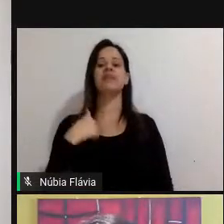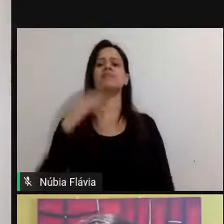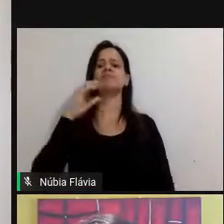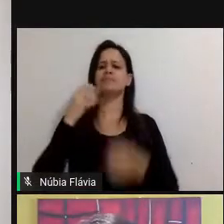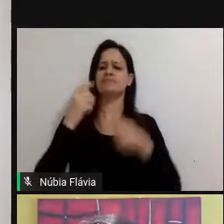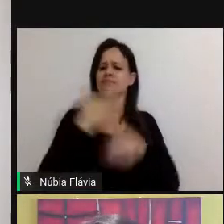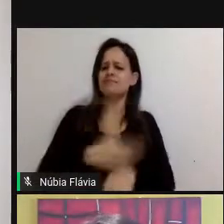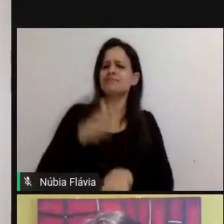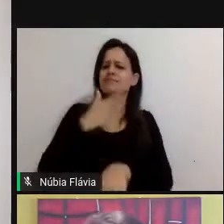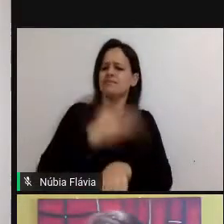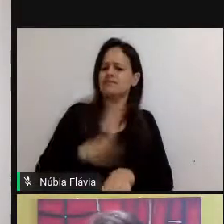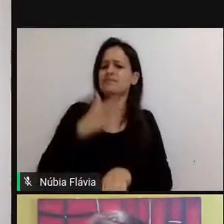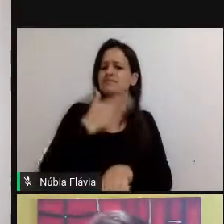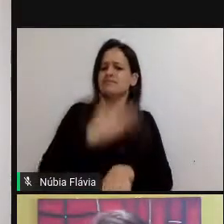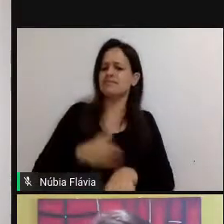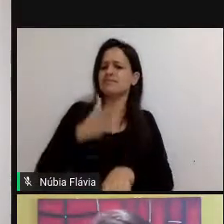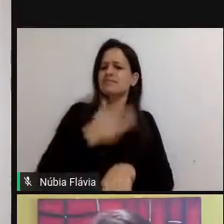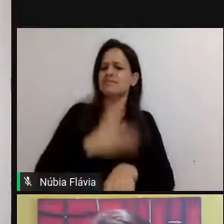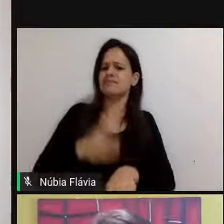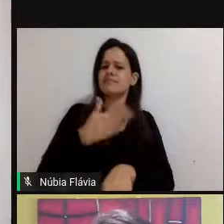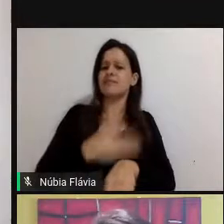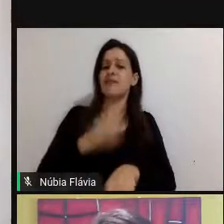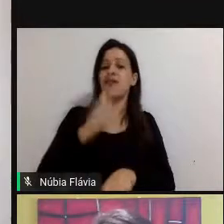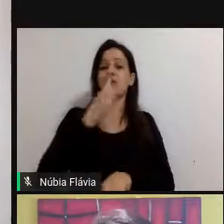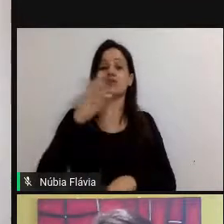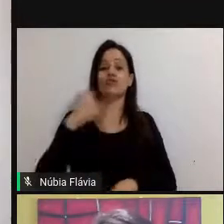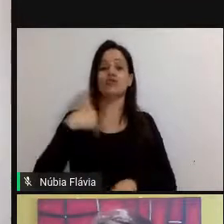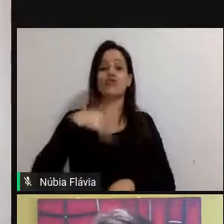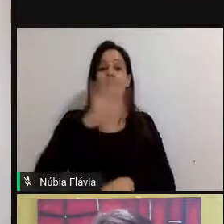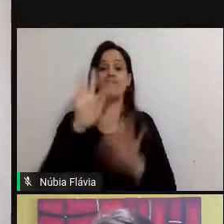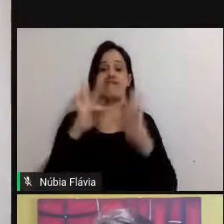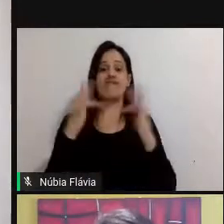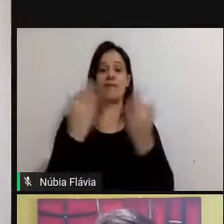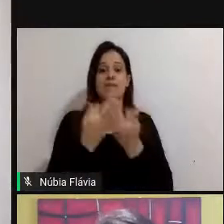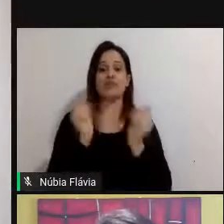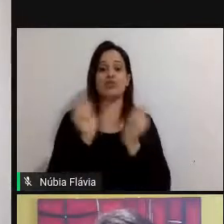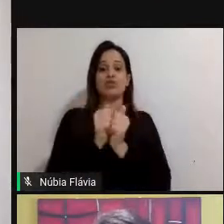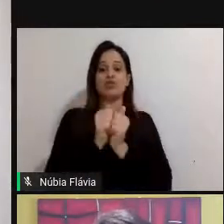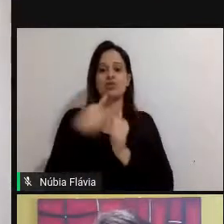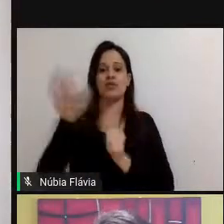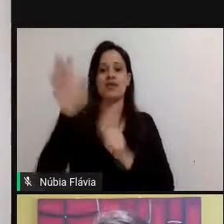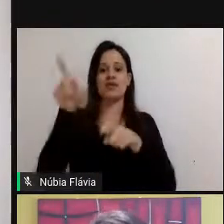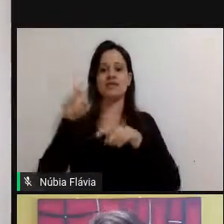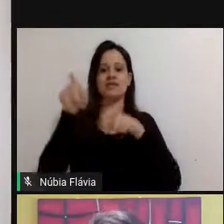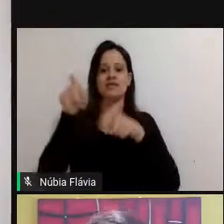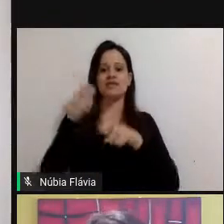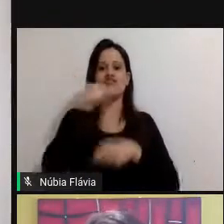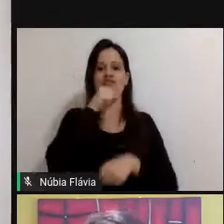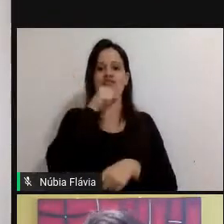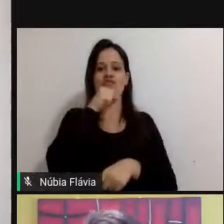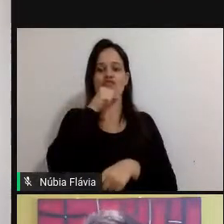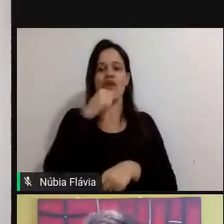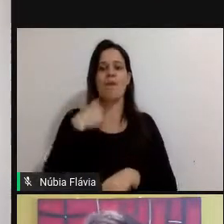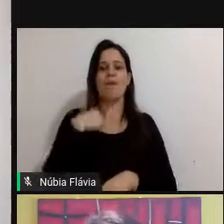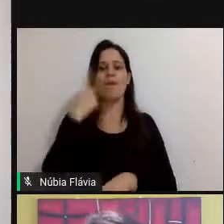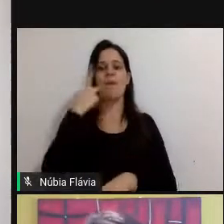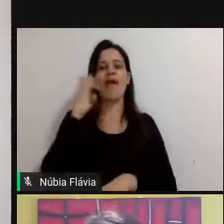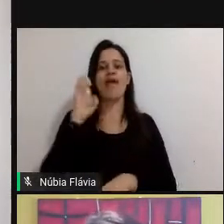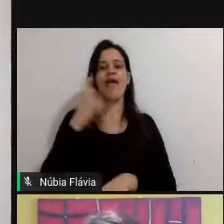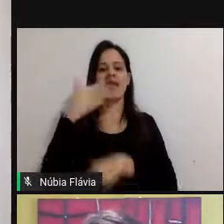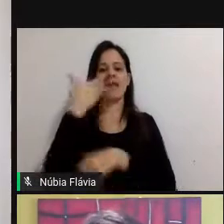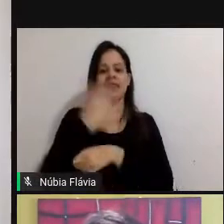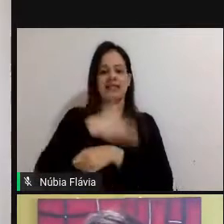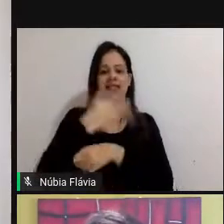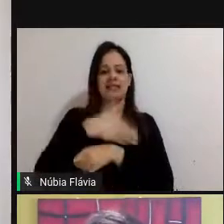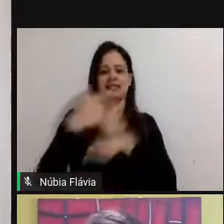meus avós com os meus pais. E dessa vez a gente não foi naquele Del Rey, a gente foi num Gol que meu pai usava para trabalhar. Meu pai era taxista. Quando